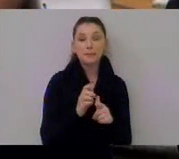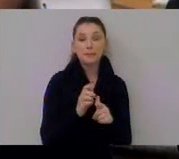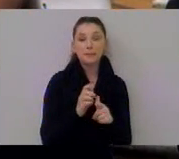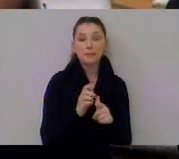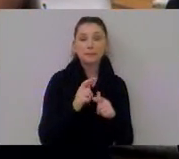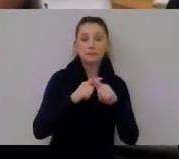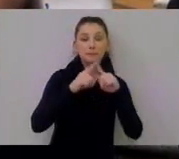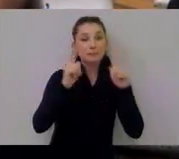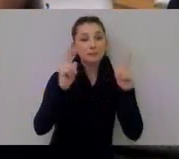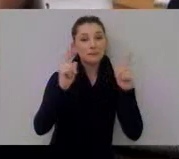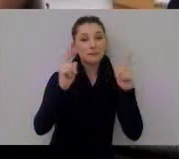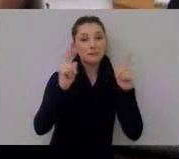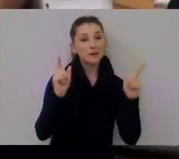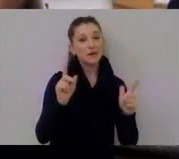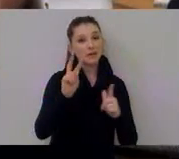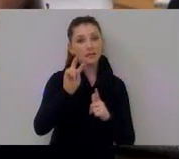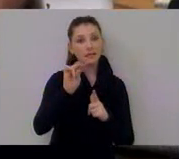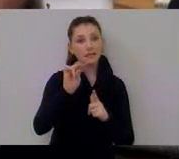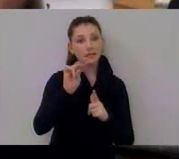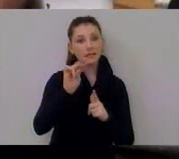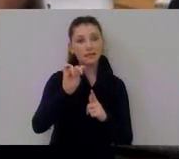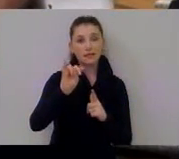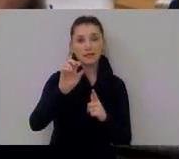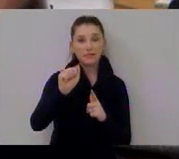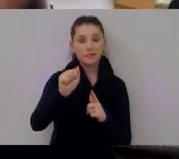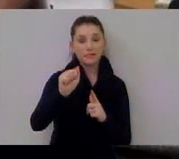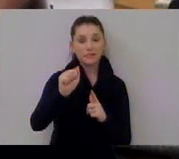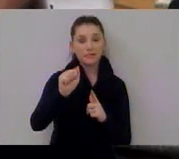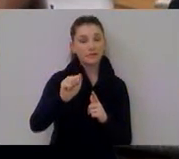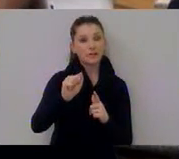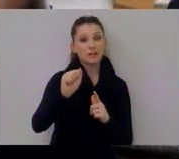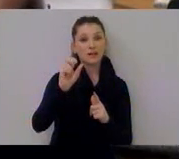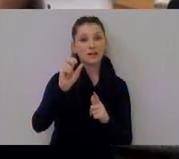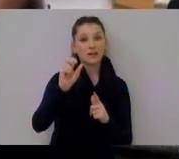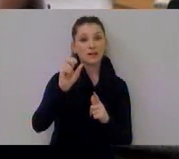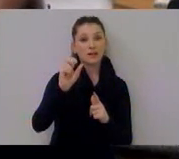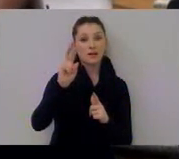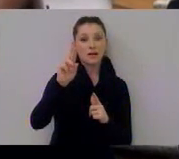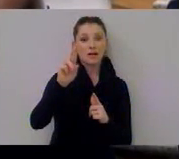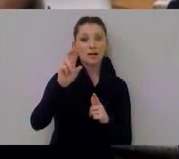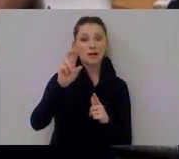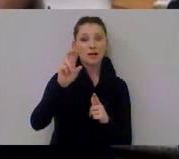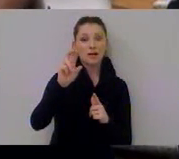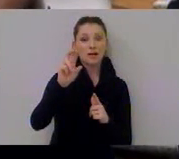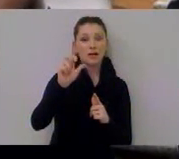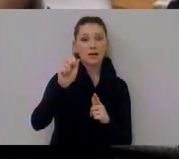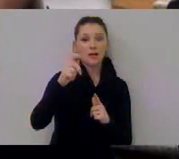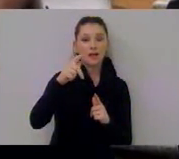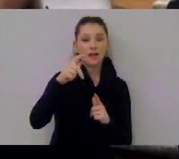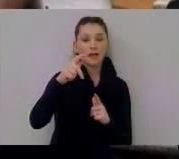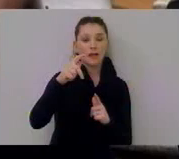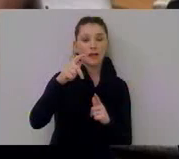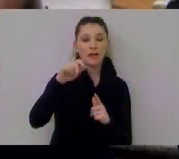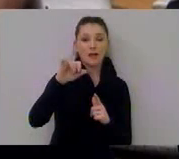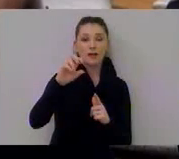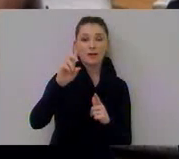Pena que a Via Rápida deixou ela cheia de buracos.